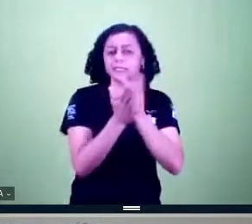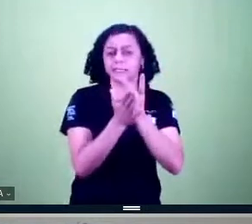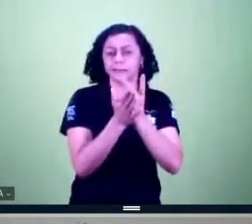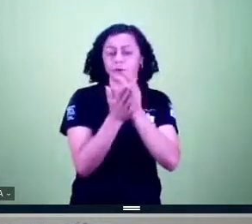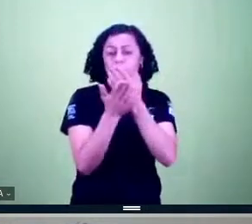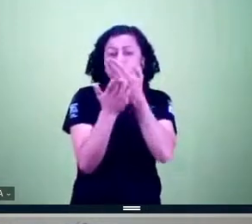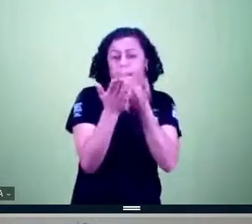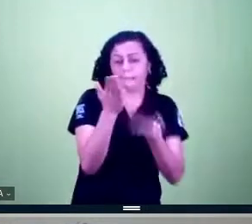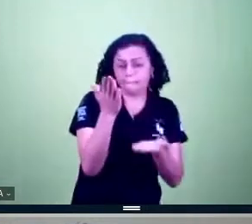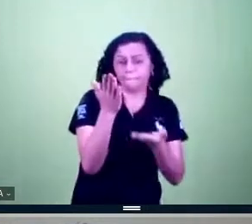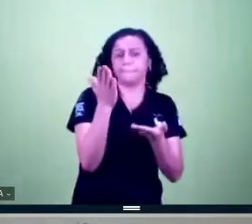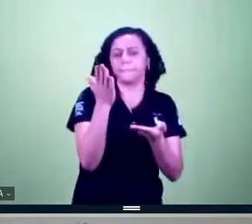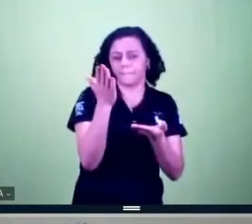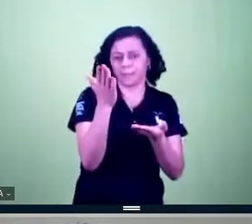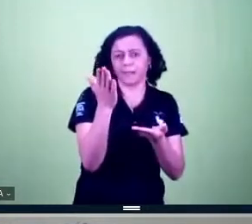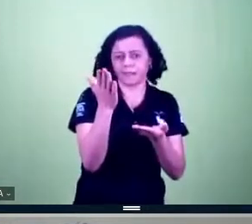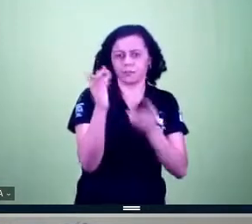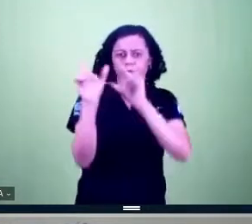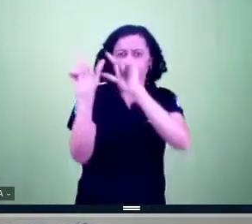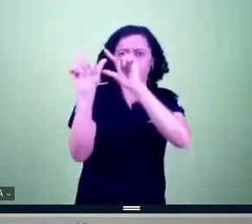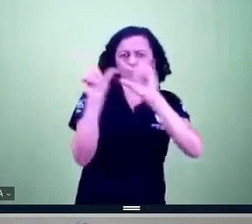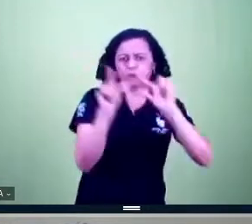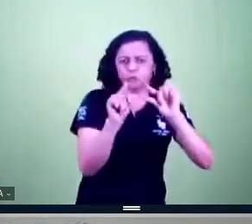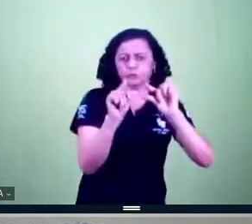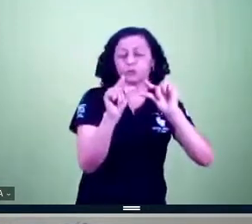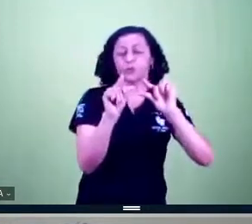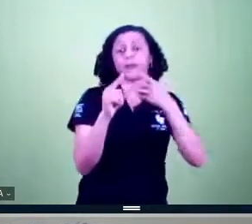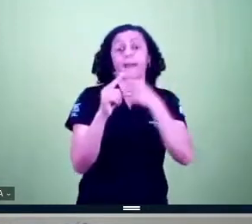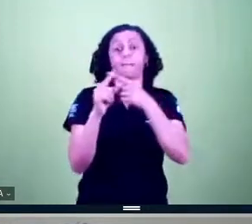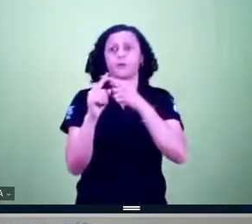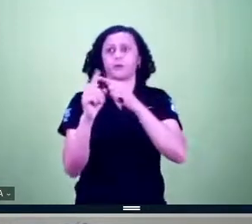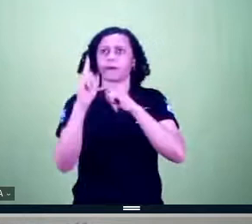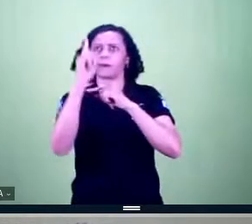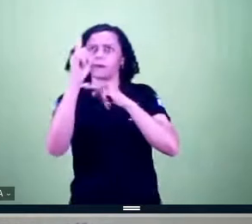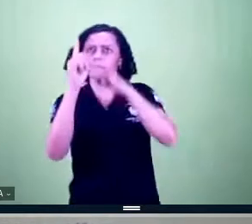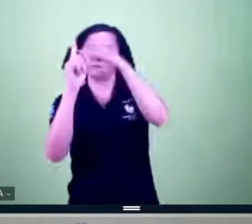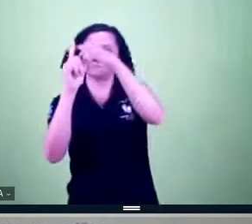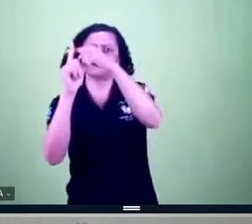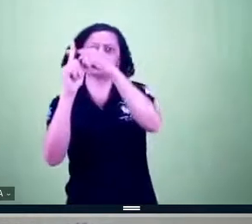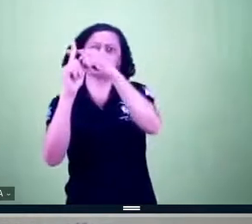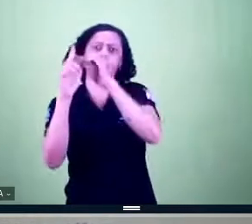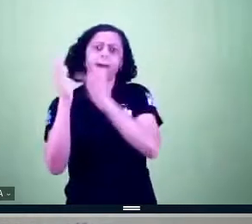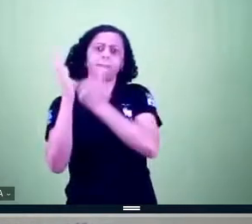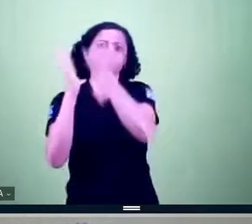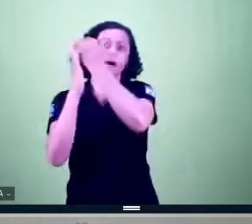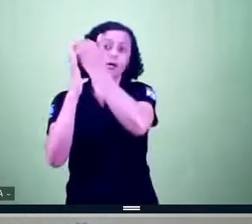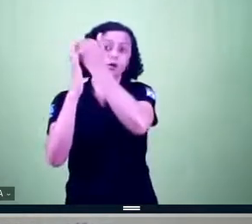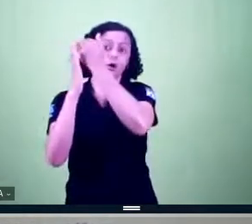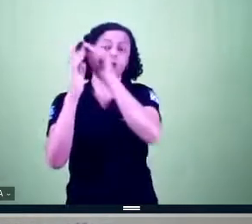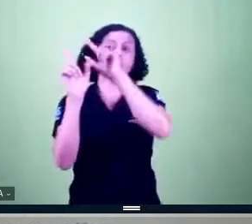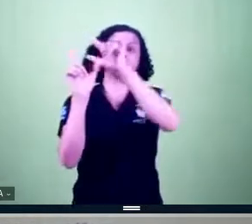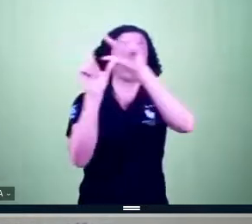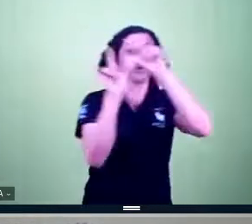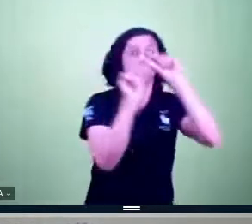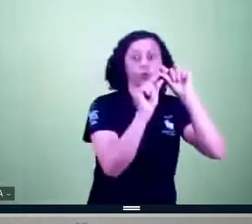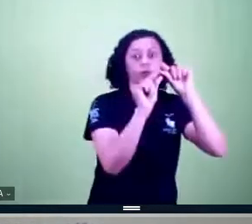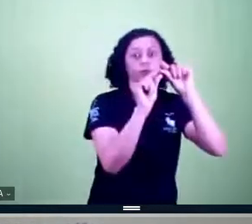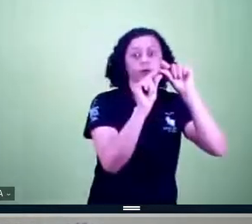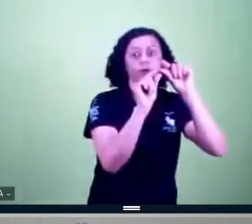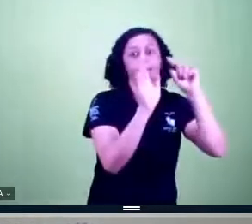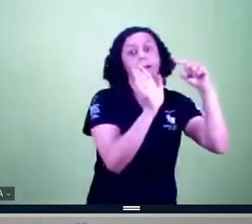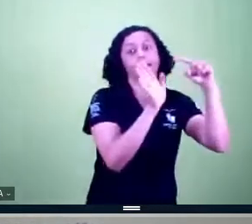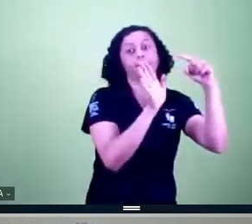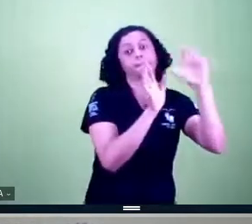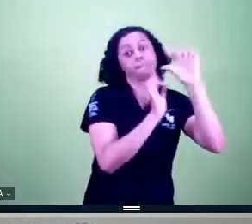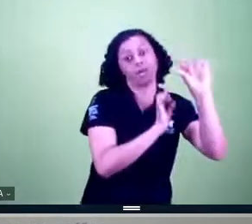passa por um resistor, é porque a tensão está mais alta na entrada do que na saída. A corrente sempre vai do maior potencial para